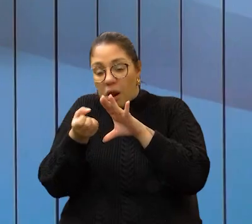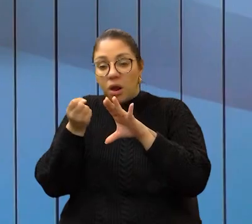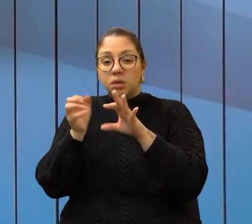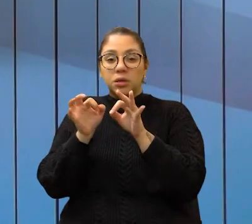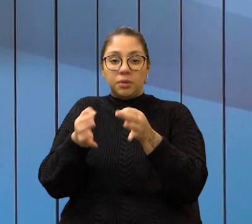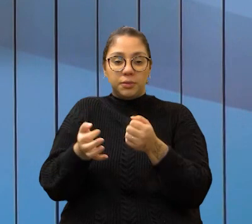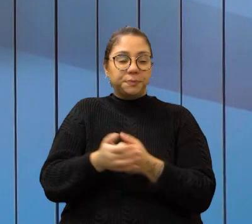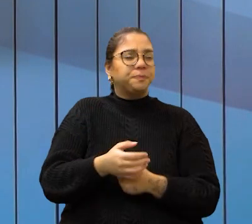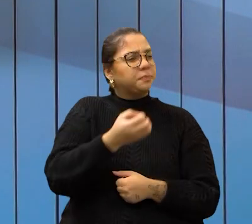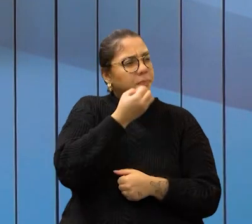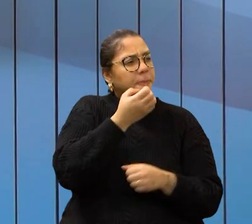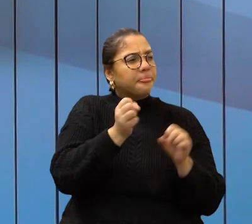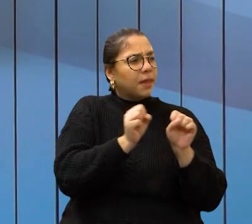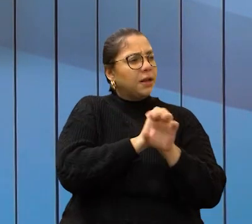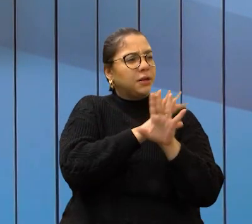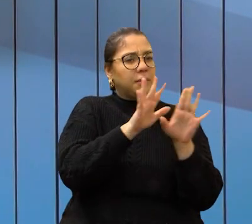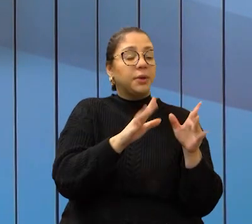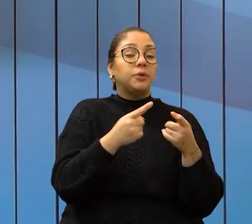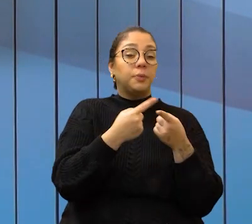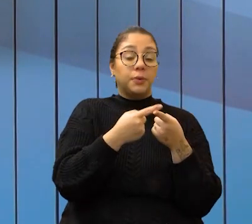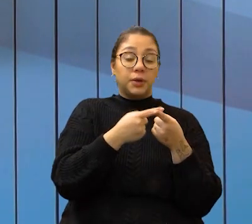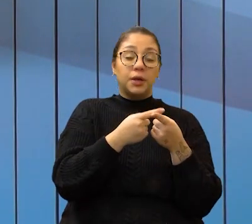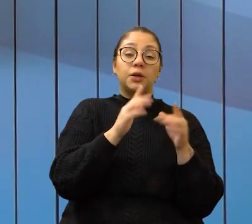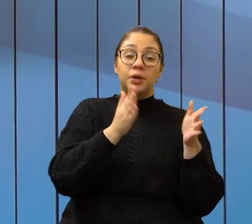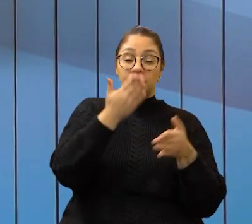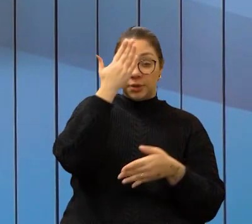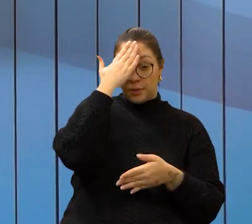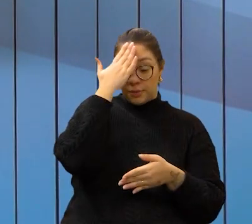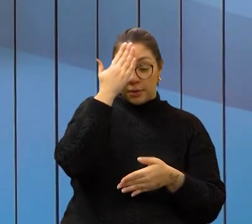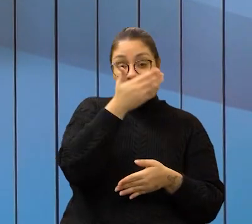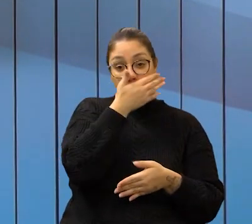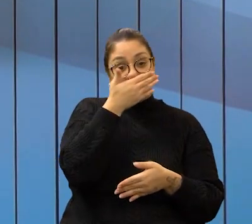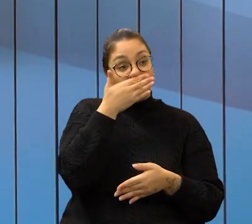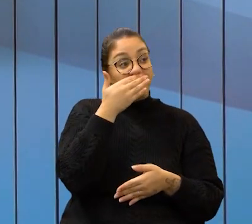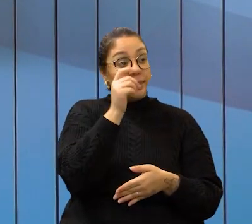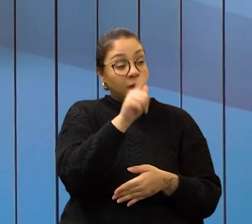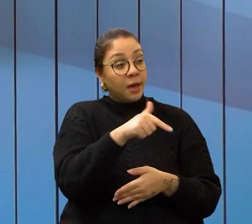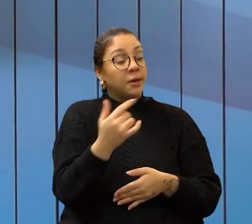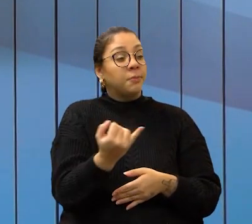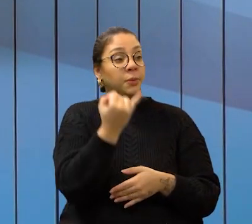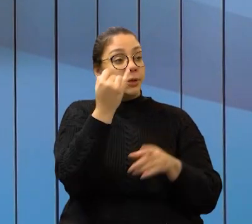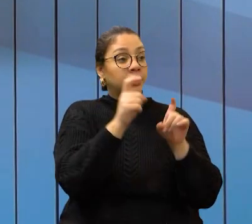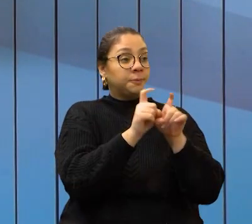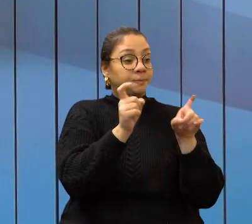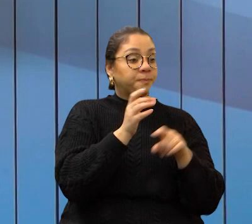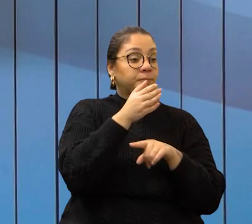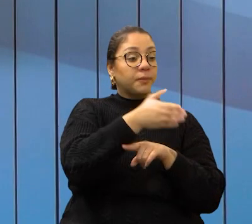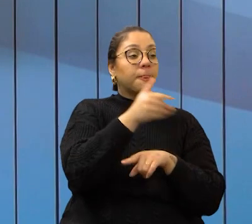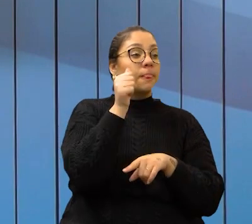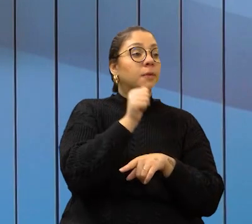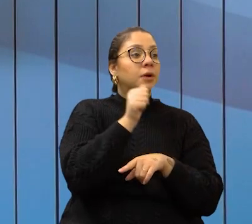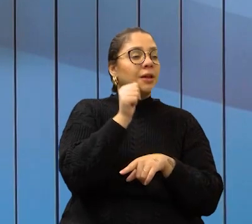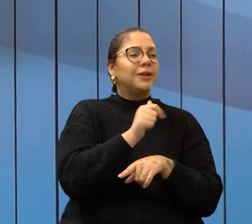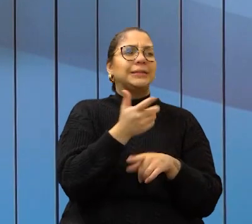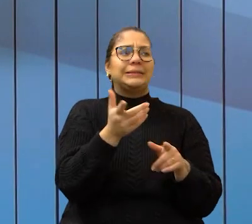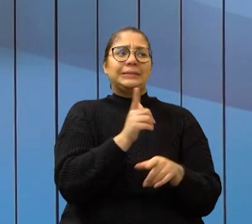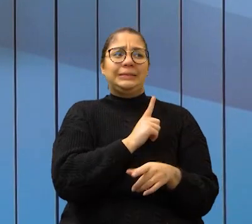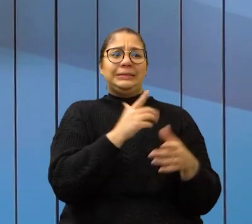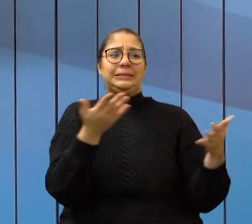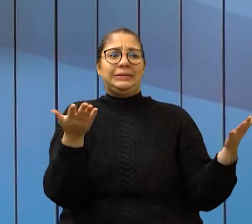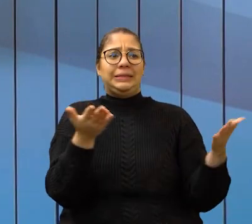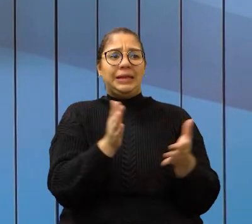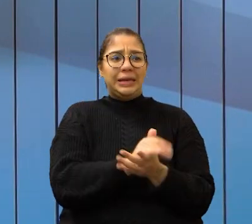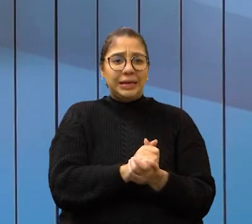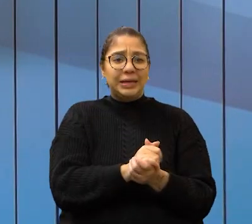esses esclarecimentos, porque mesmo sabendo da importância do ginecologista, as mulheres ainda têm aquela